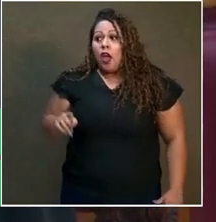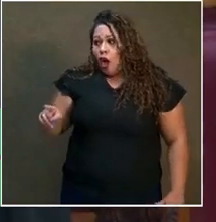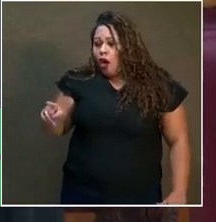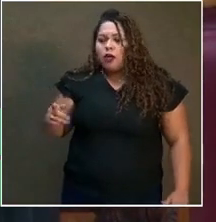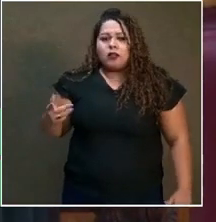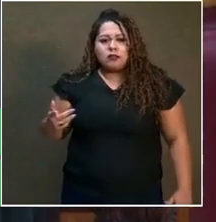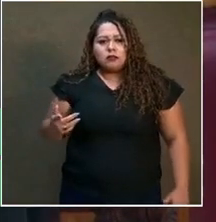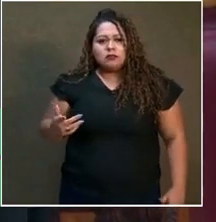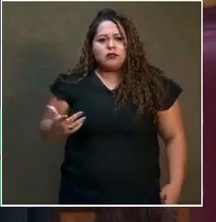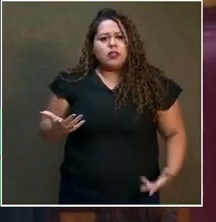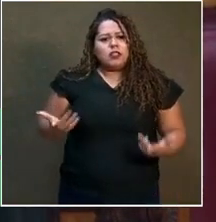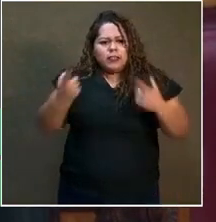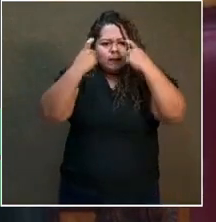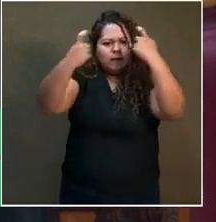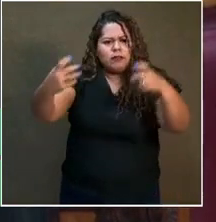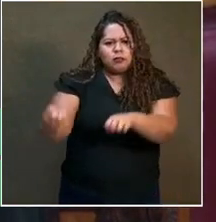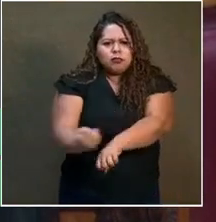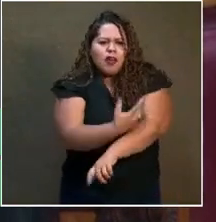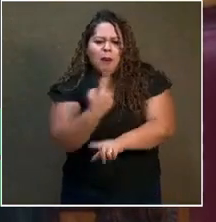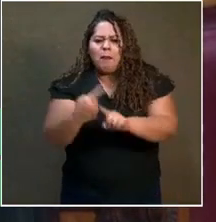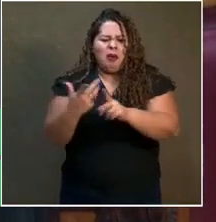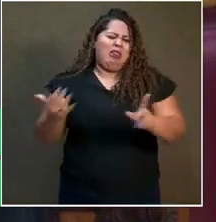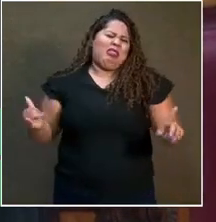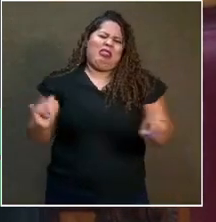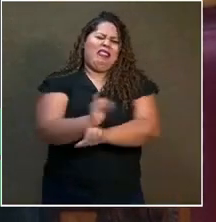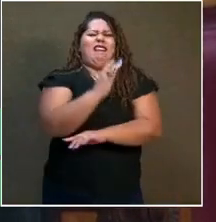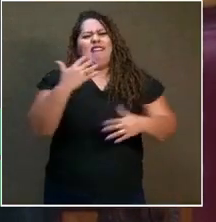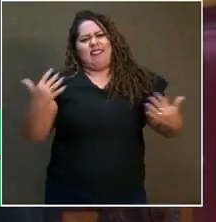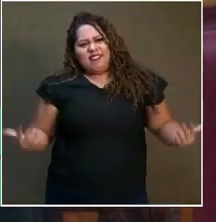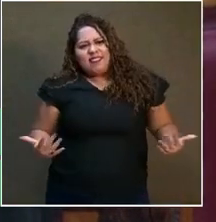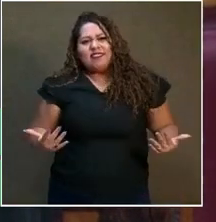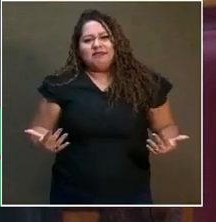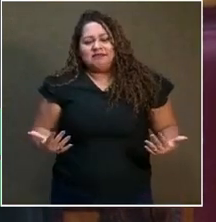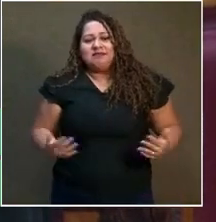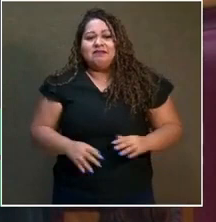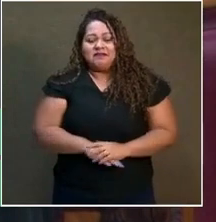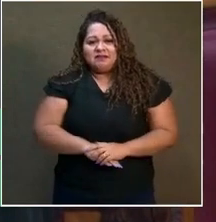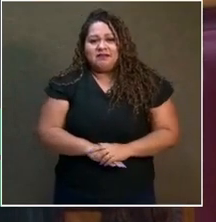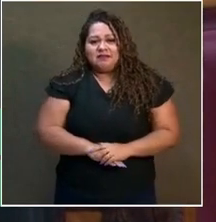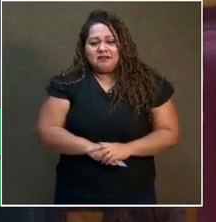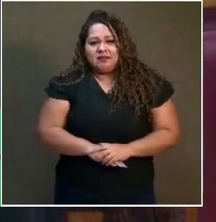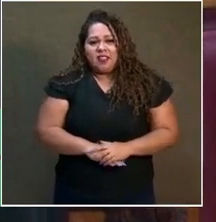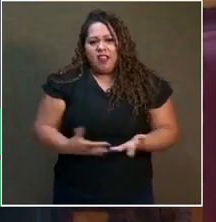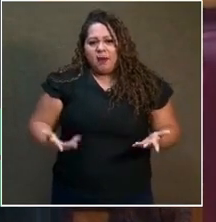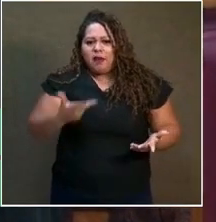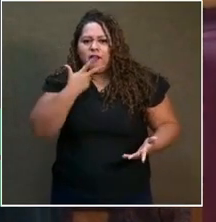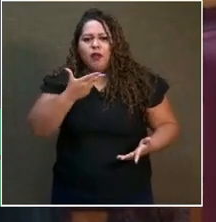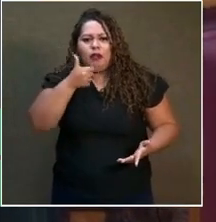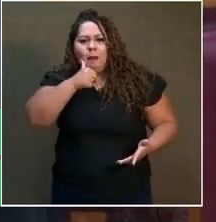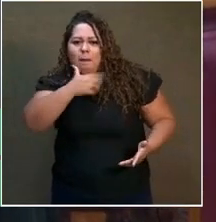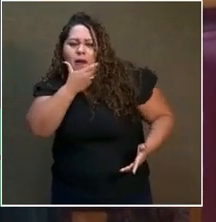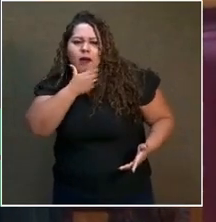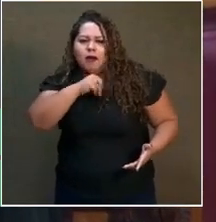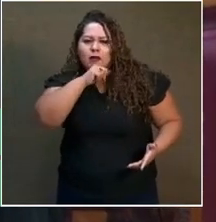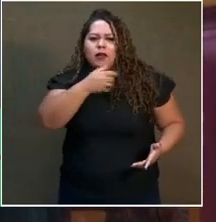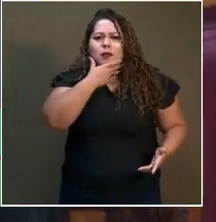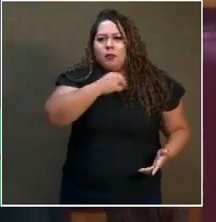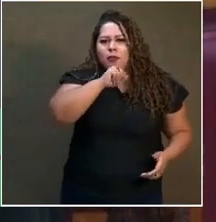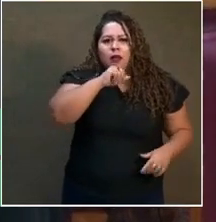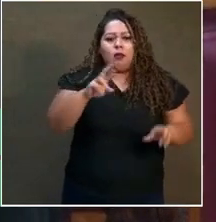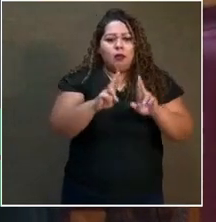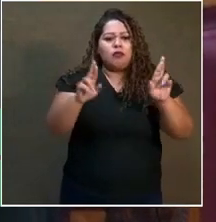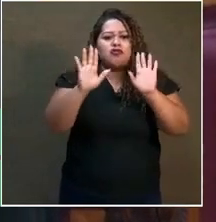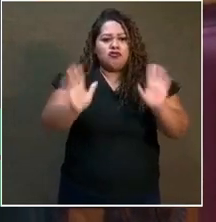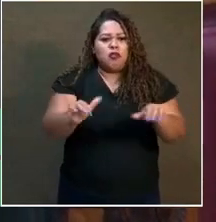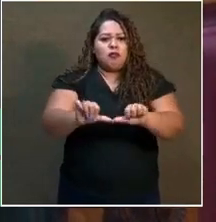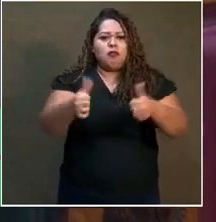devolver. Violenta emoção porque traiu. Ele disse que foi porque ela falou a respeito do pai e da mãe. O relacionamento já tinha encerrado.